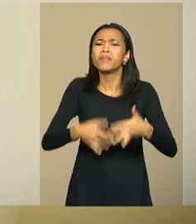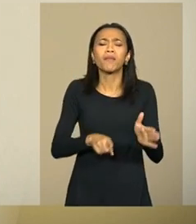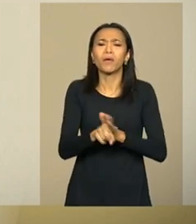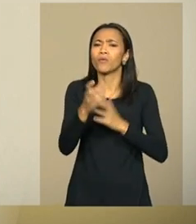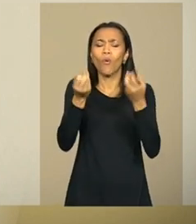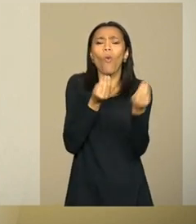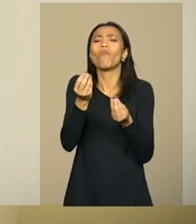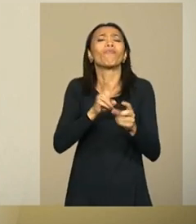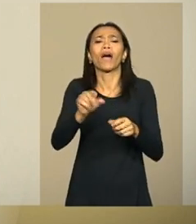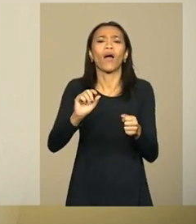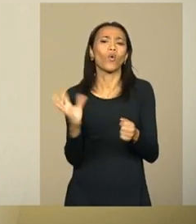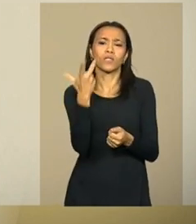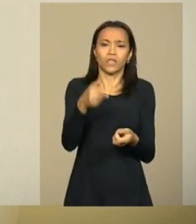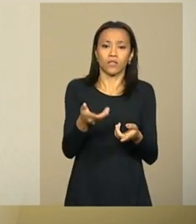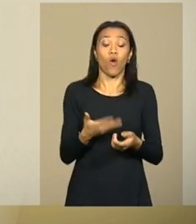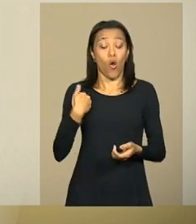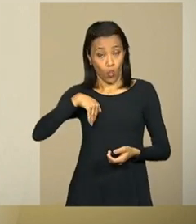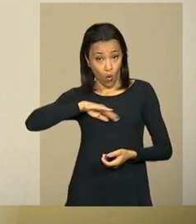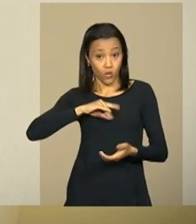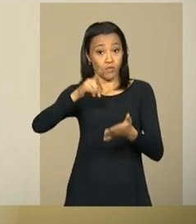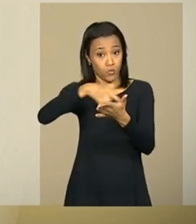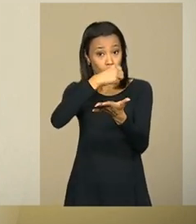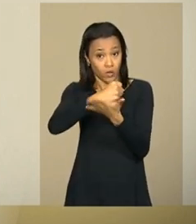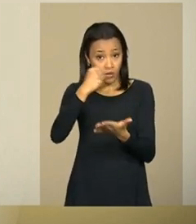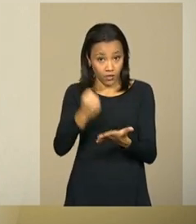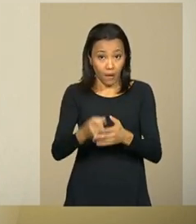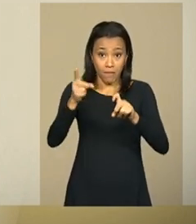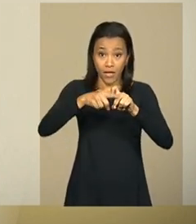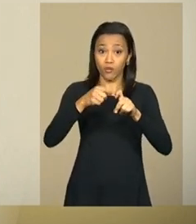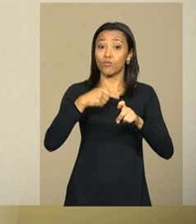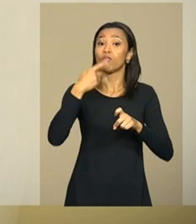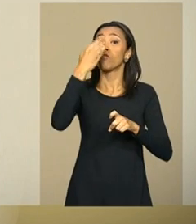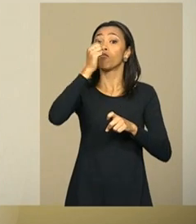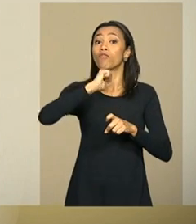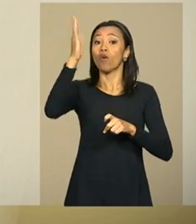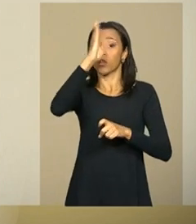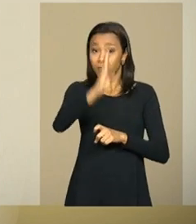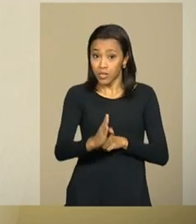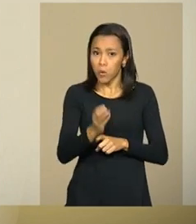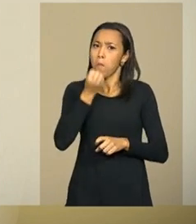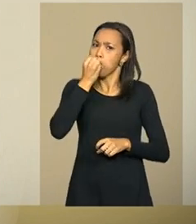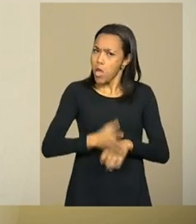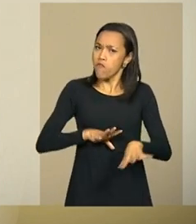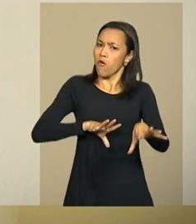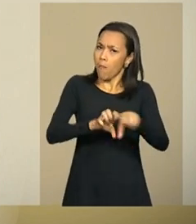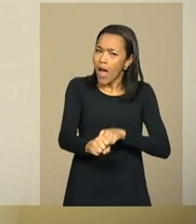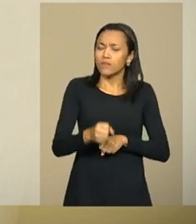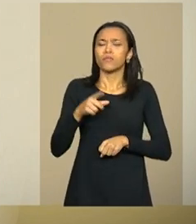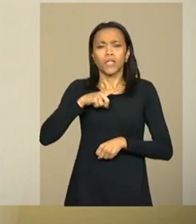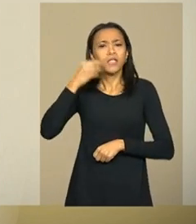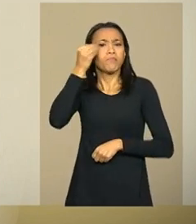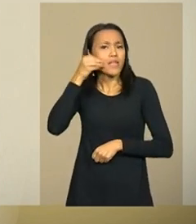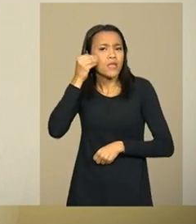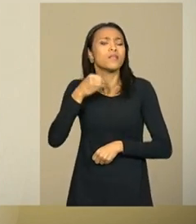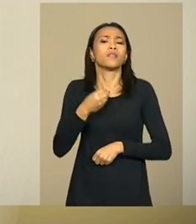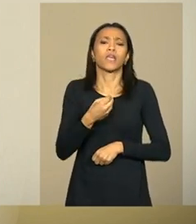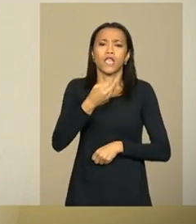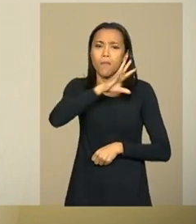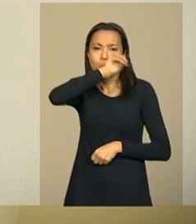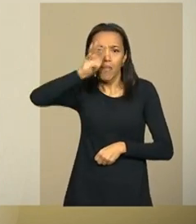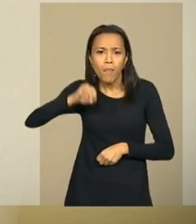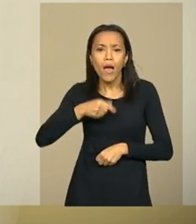olha Luciano nós vamos contratar médicos estrangeiros bem formados experientes que falem e entendam a nossa